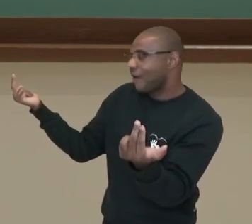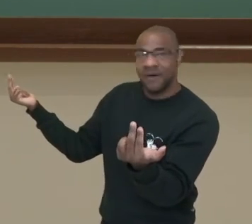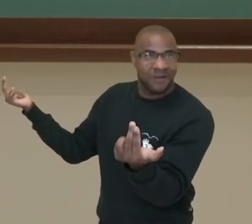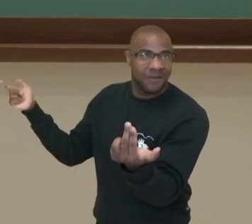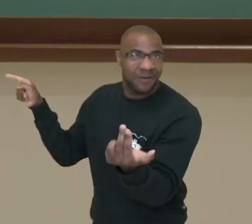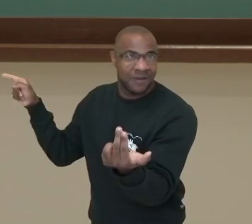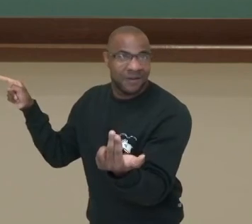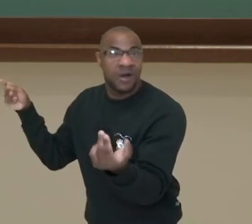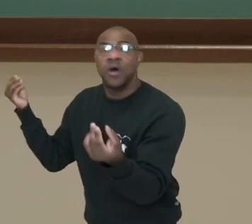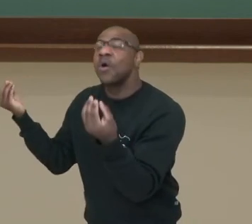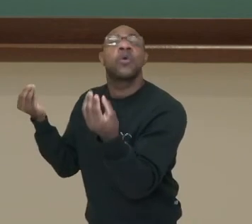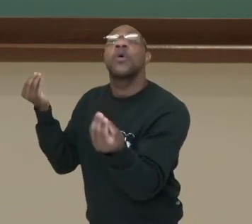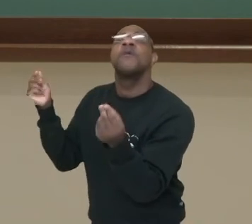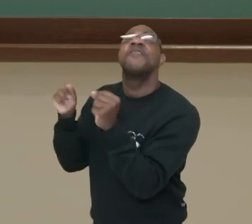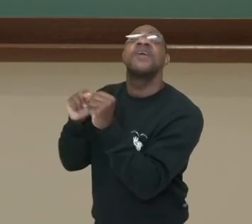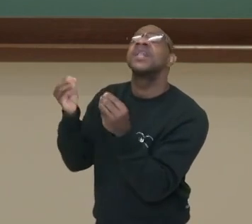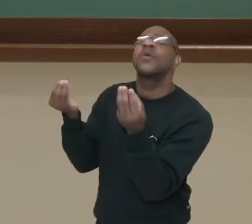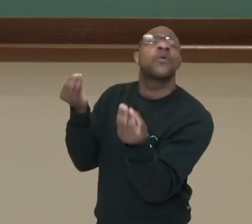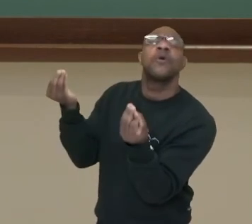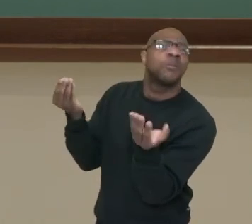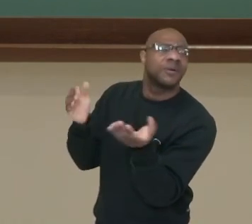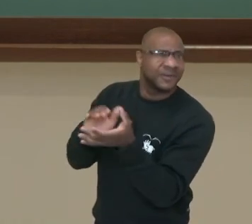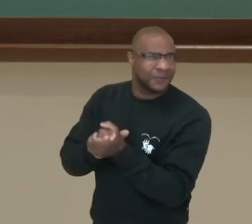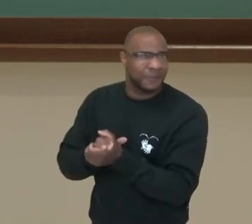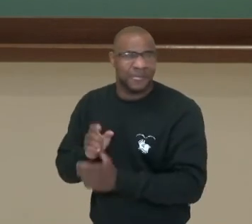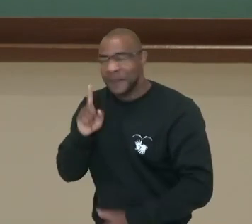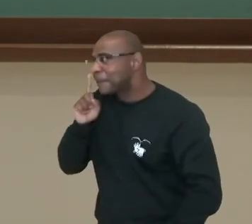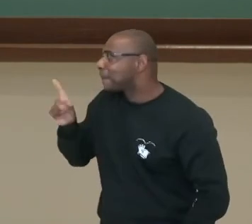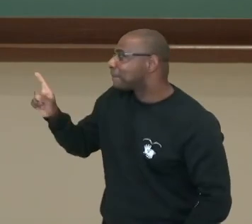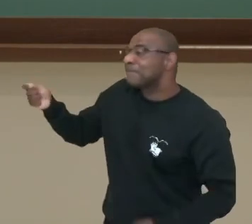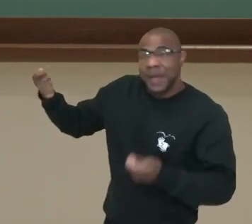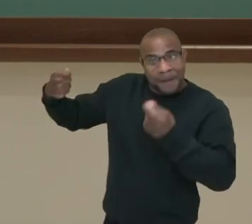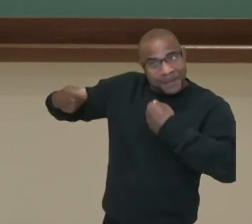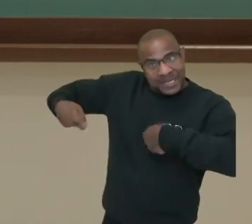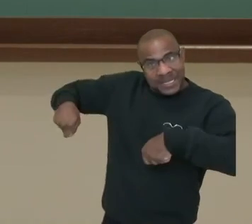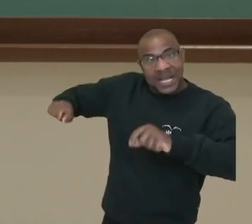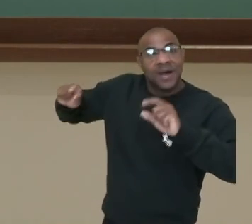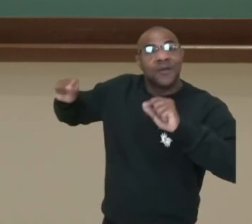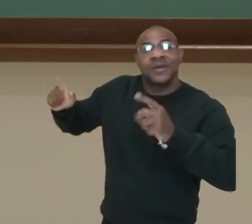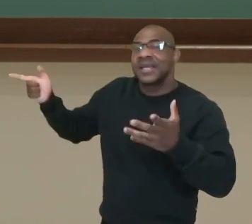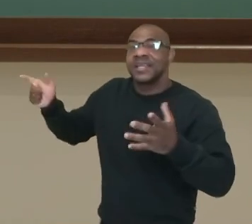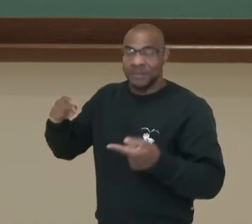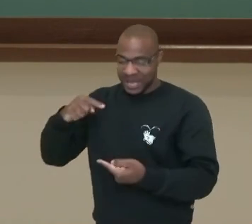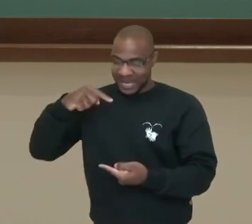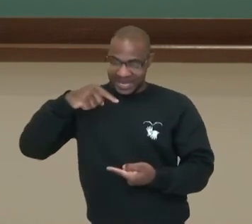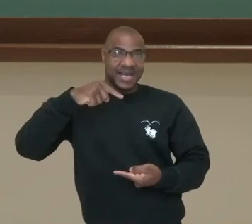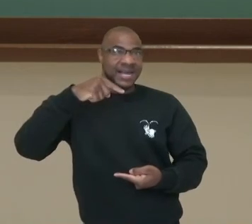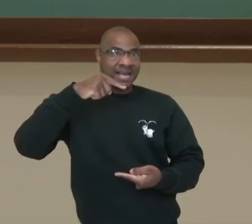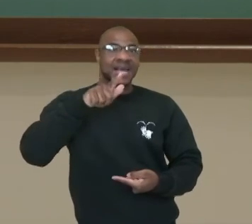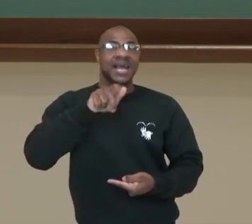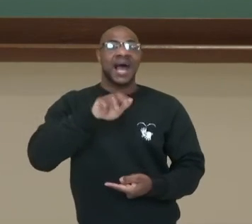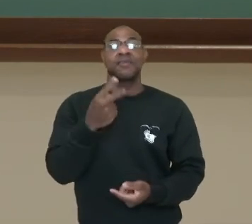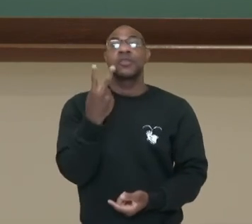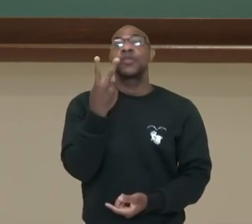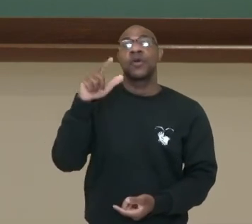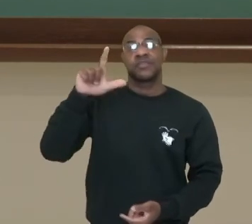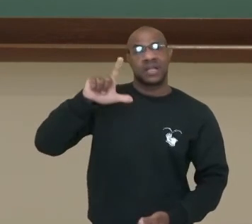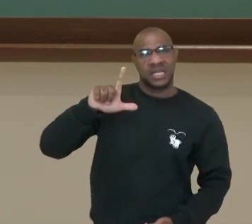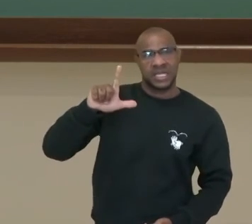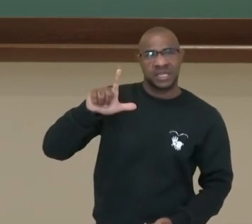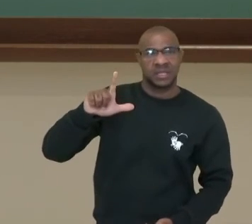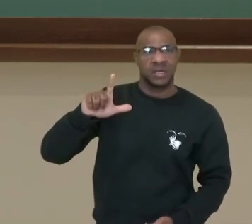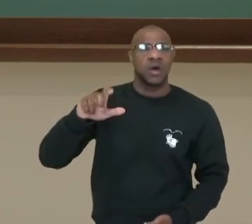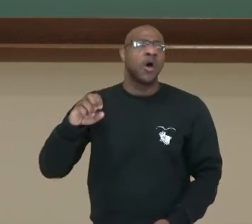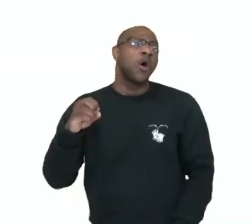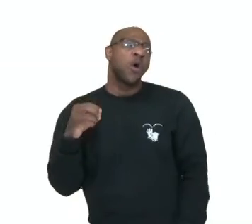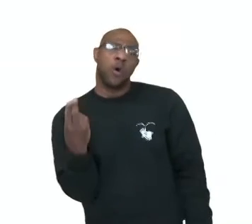Ok? Como que nós vamos fazer isso, tá? Então, nós vamos precisar de uma garrafa PET, pode ser de 2 litros, ou pode até